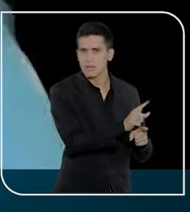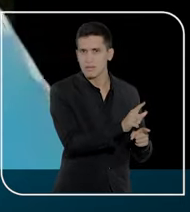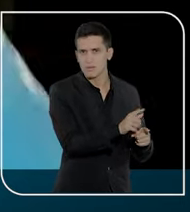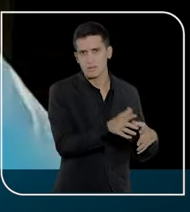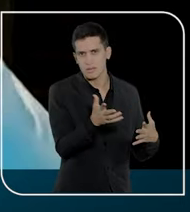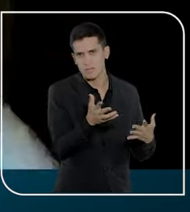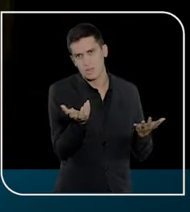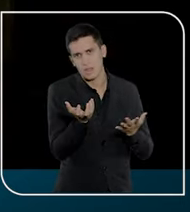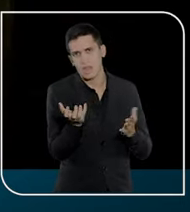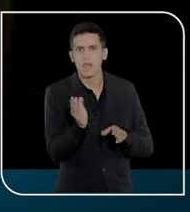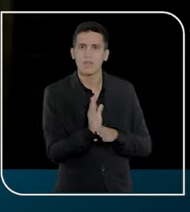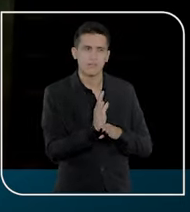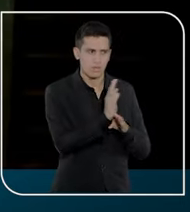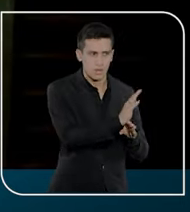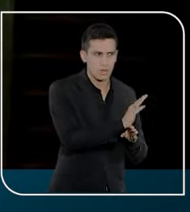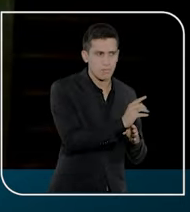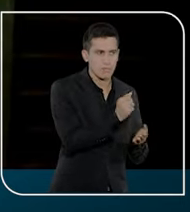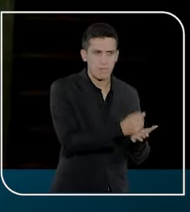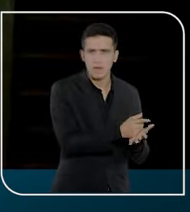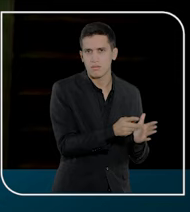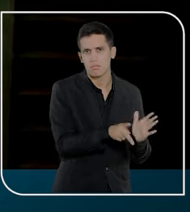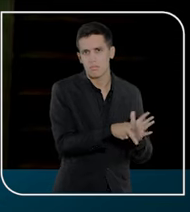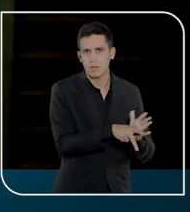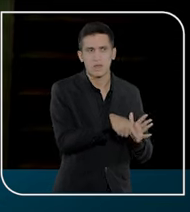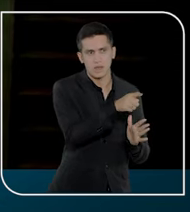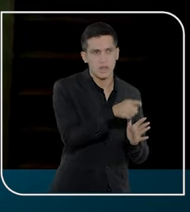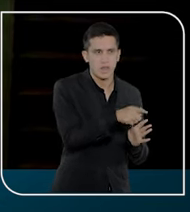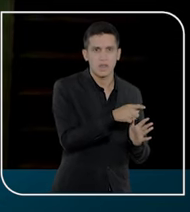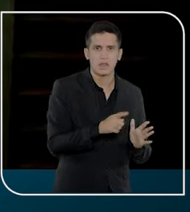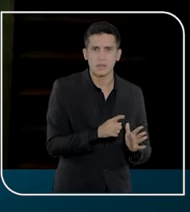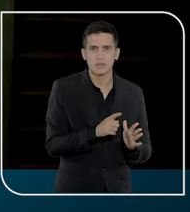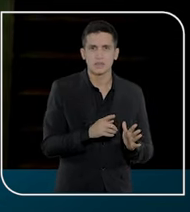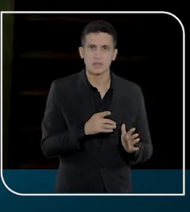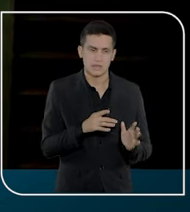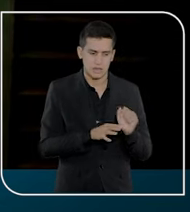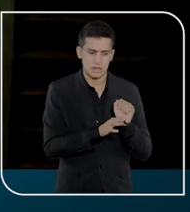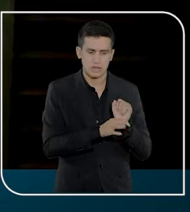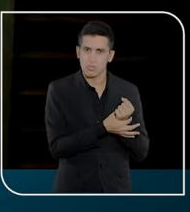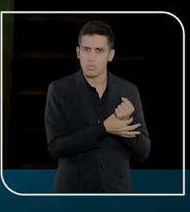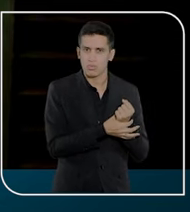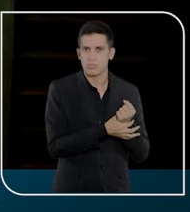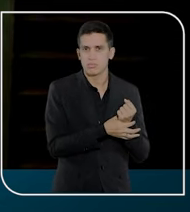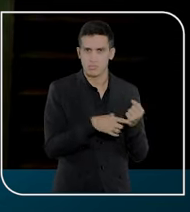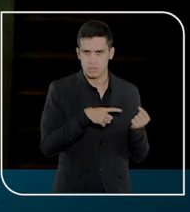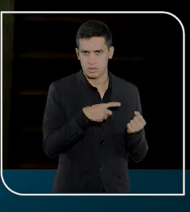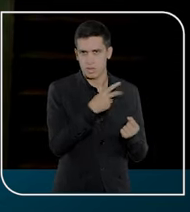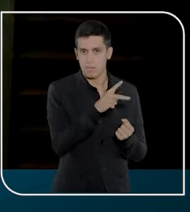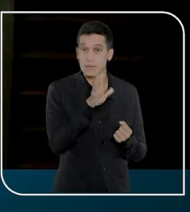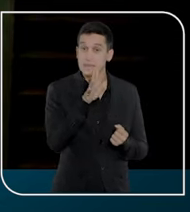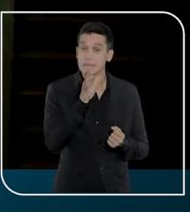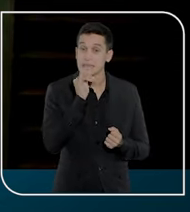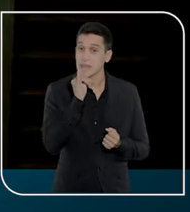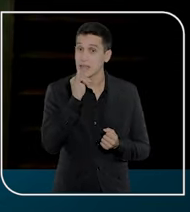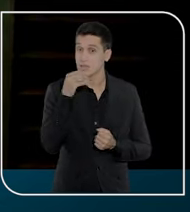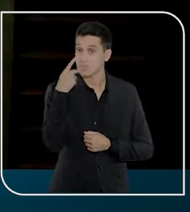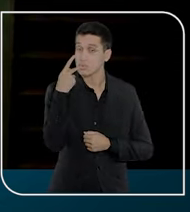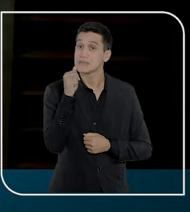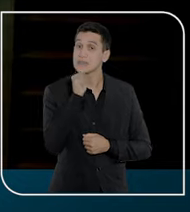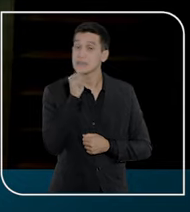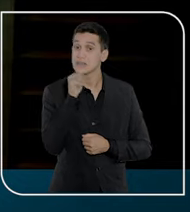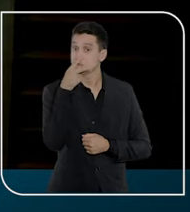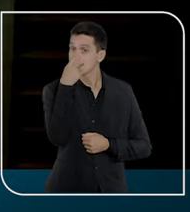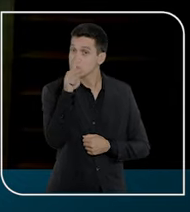o seguro-garantia da pessoa. Né? Você ajuda sem arriscar o seu bem de família. Porque, para mim, isso é um